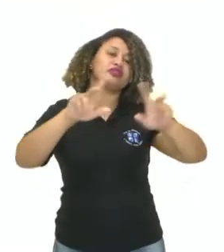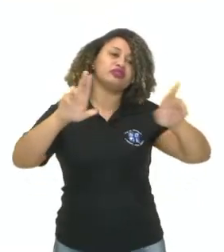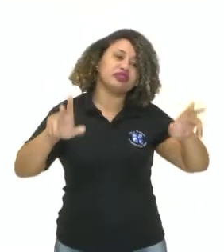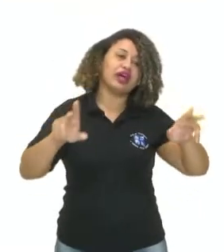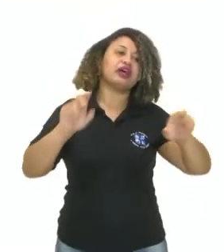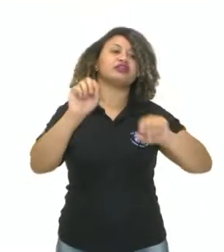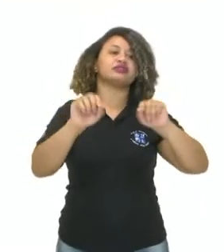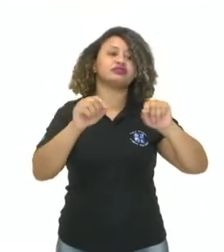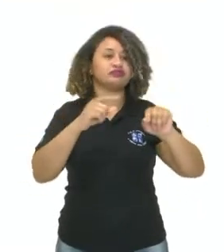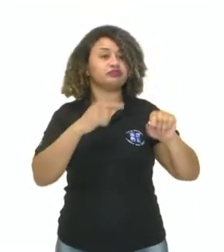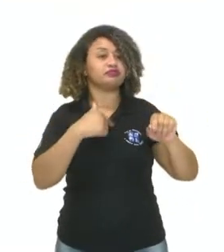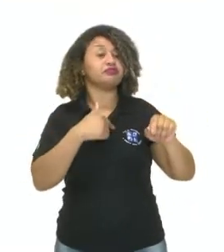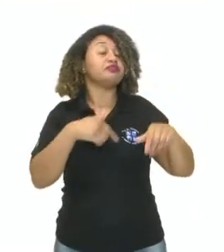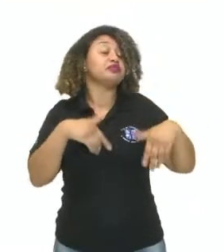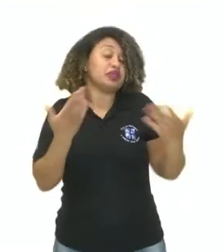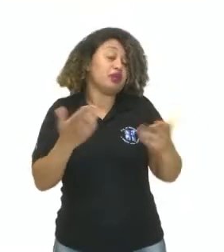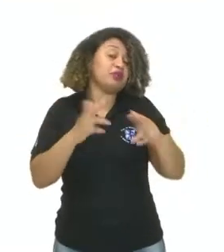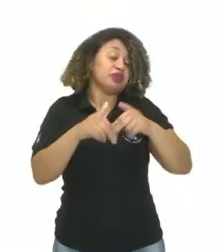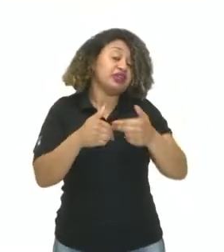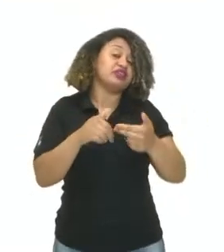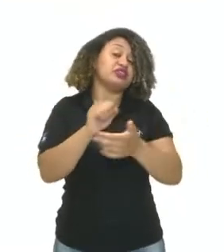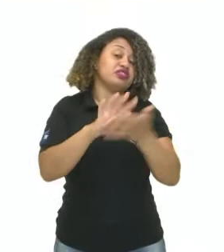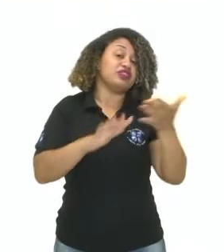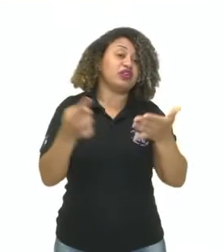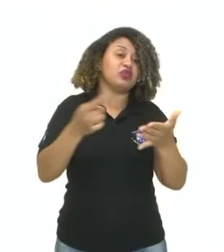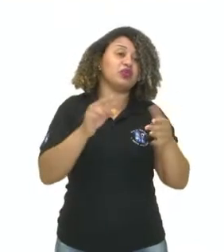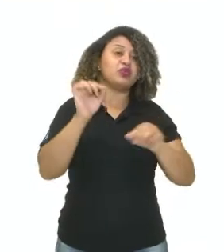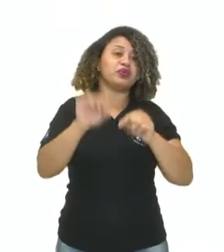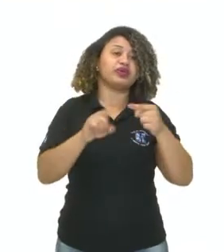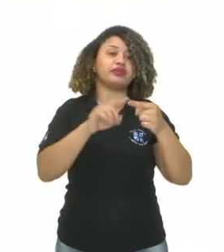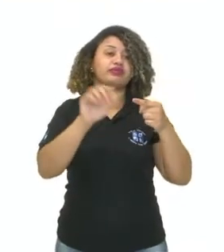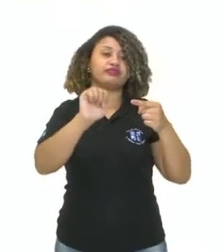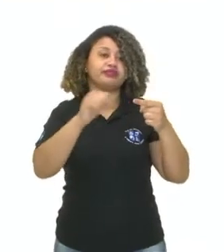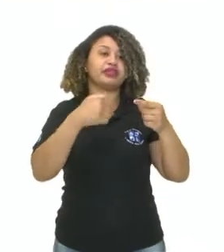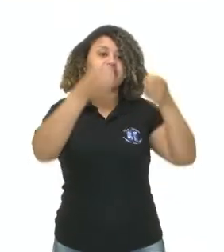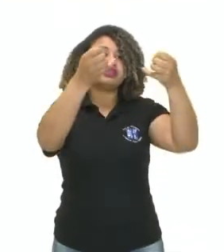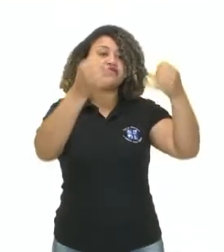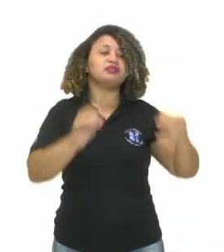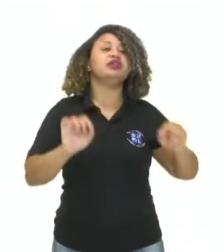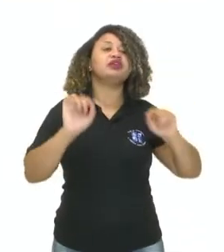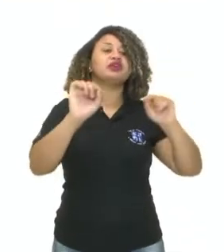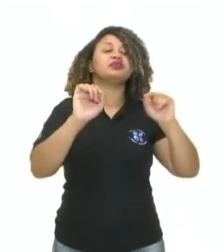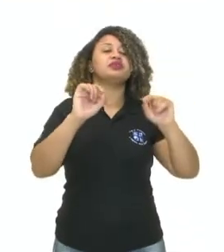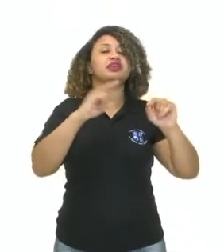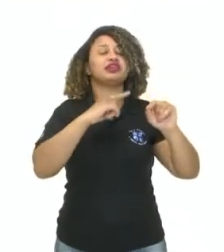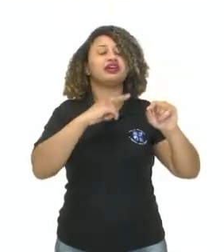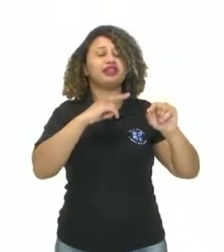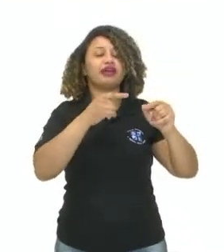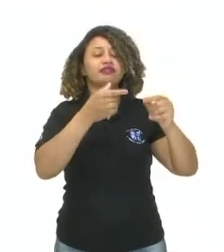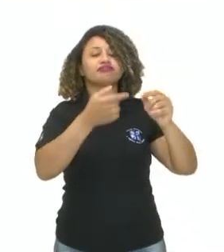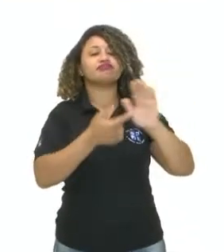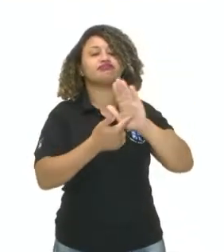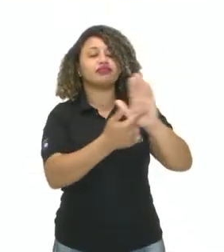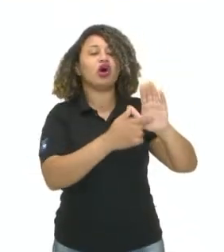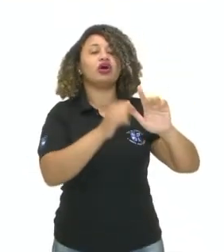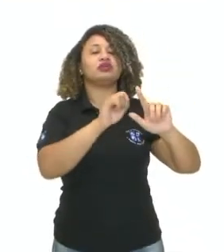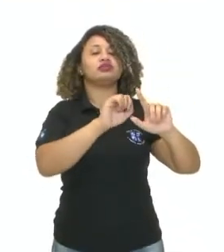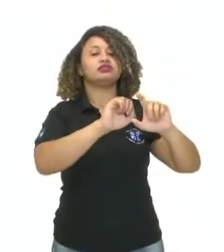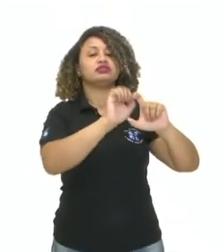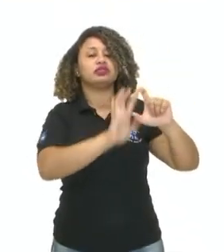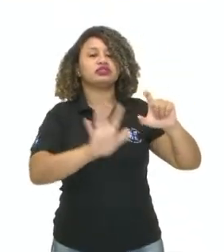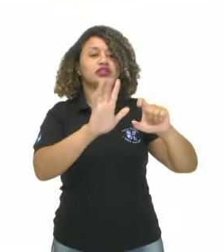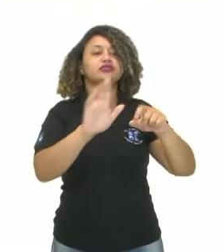exercício. Preste atenção. Letra A. Descreva os elementos que compõem a charge. B.